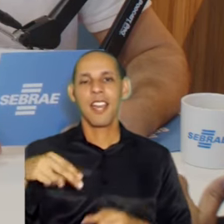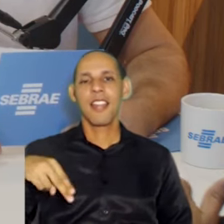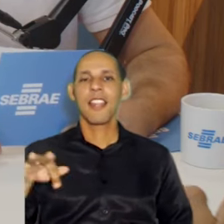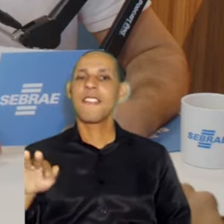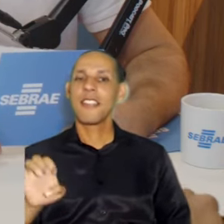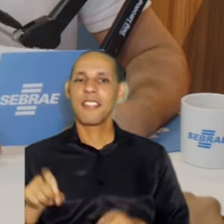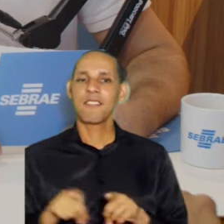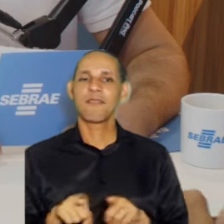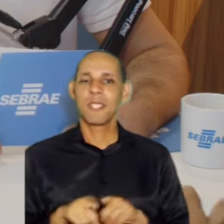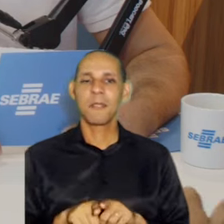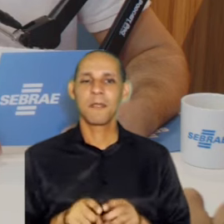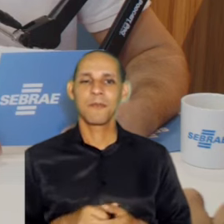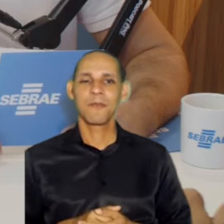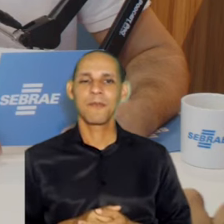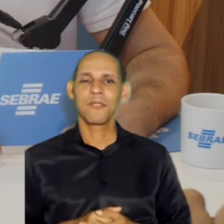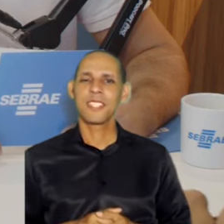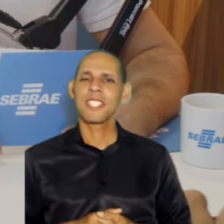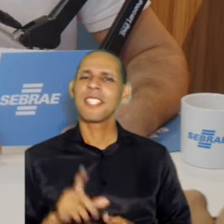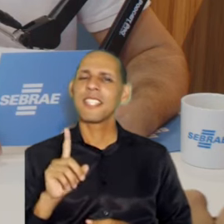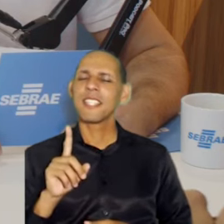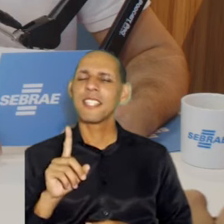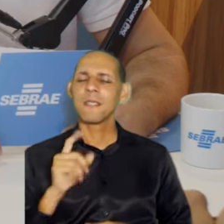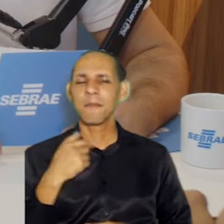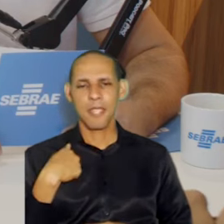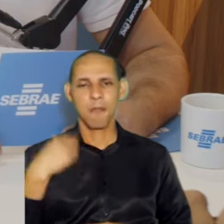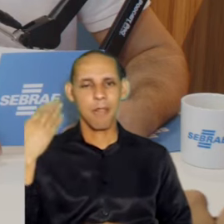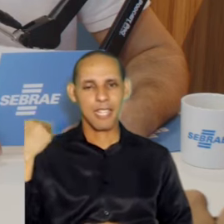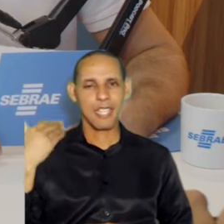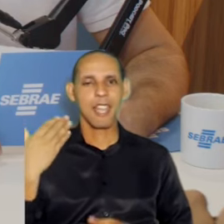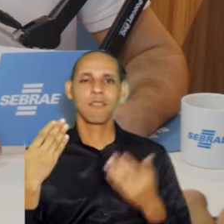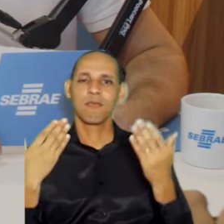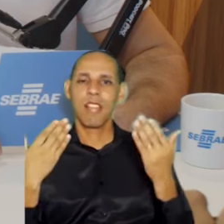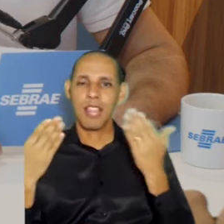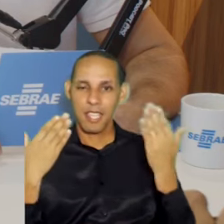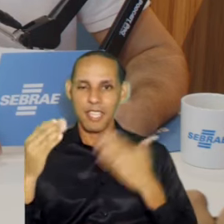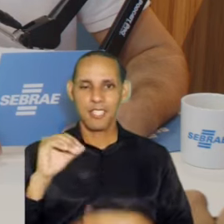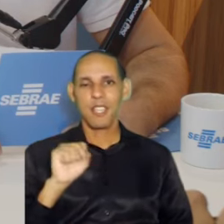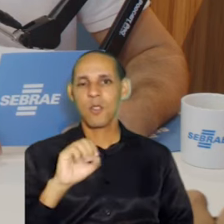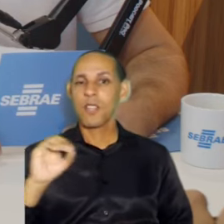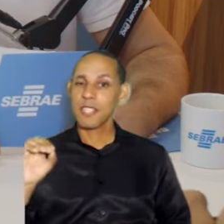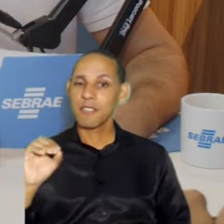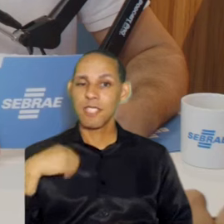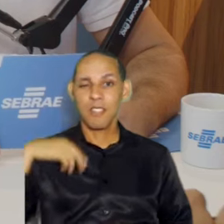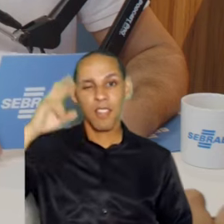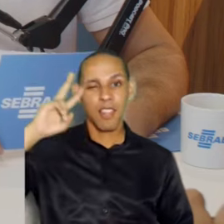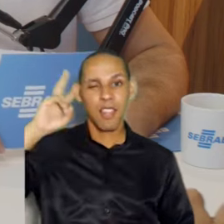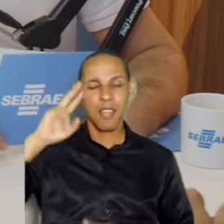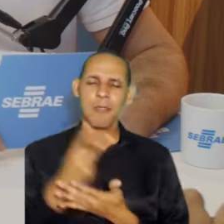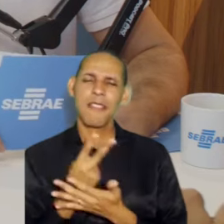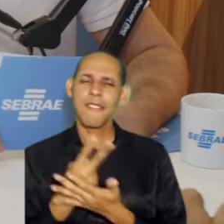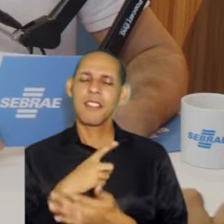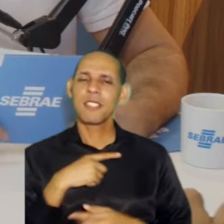relacionado a ao ajuste do meu horário do computador eu vi Aí que tem né que nós configuramos com horário de